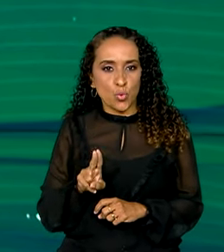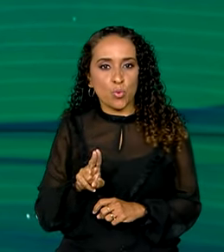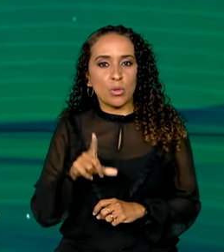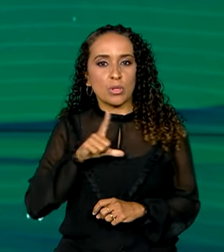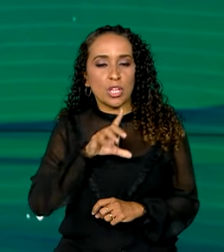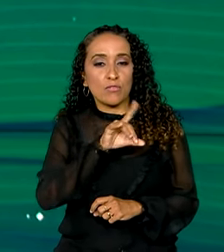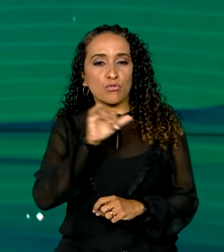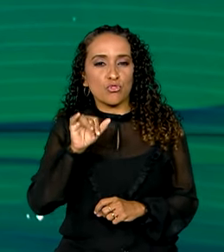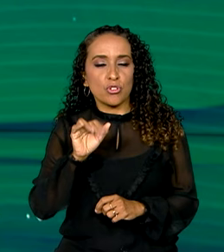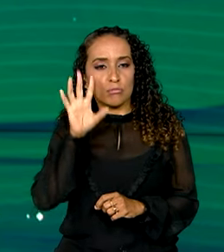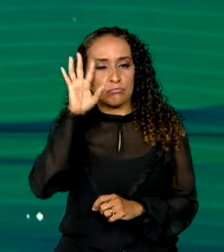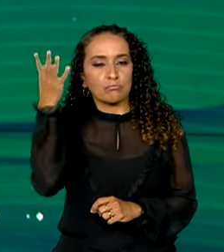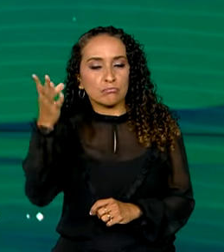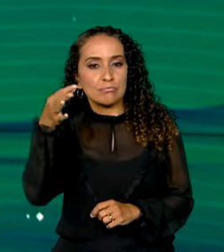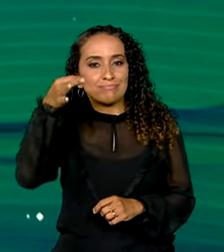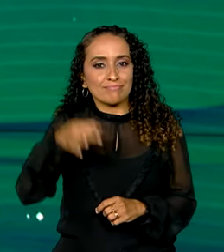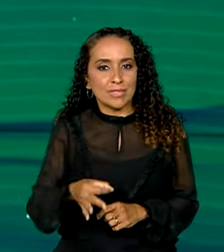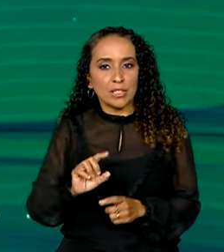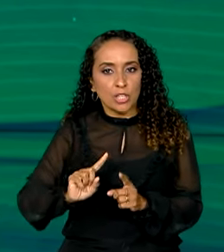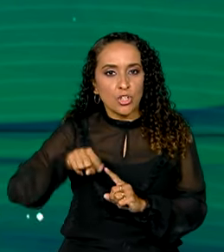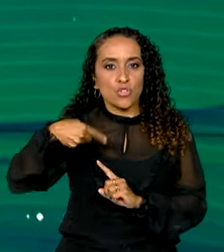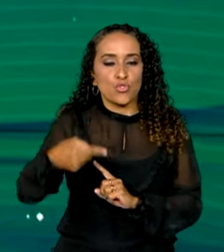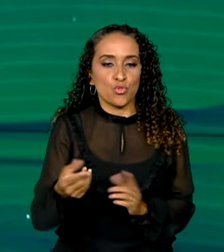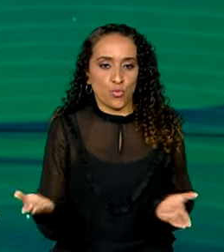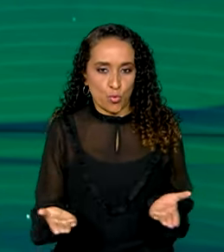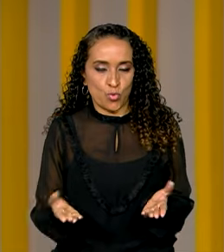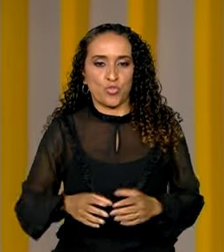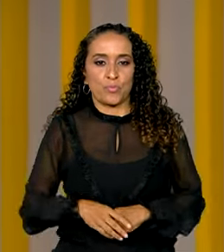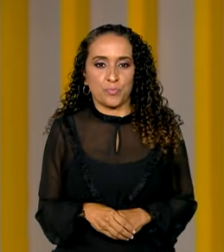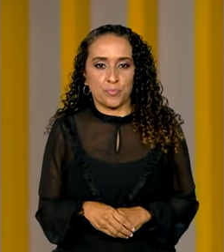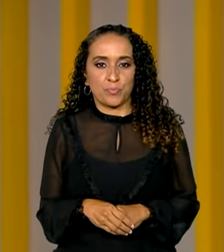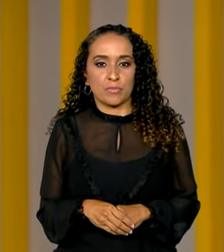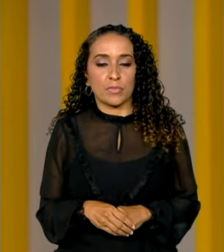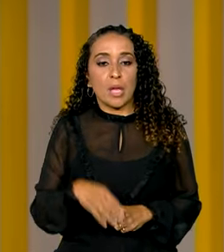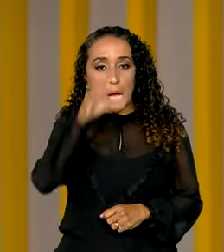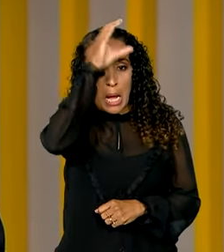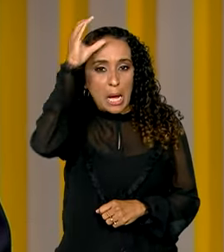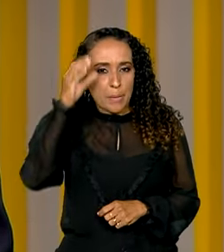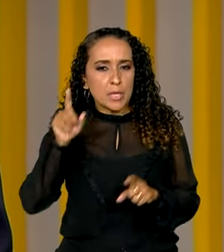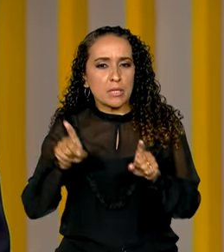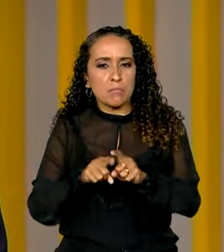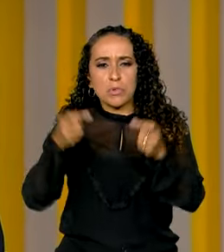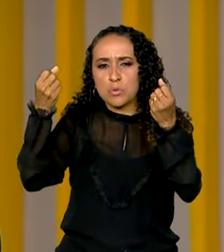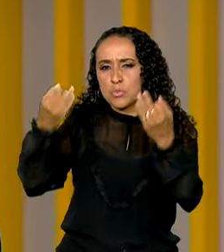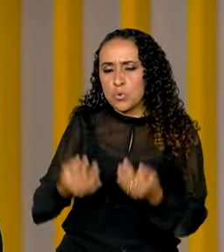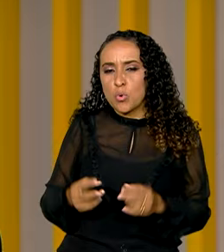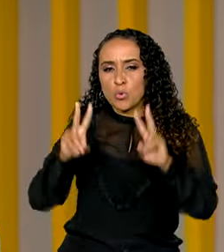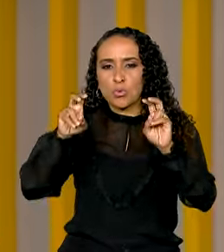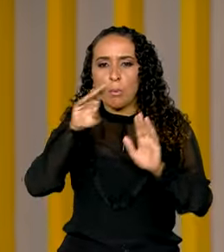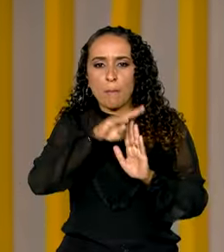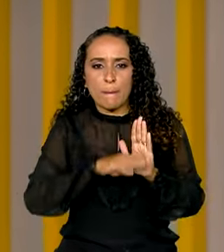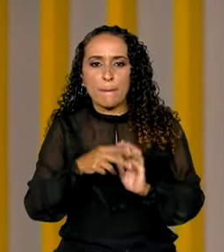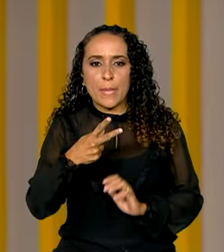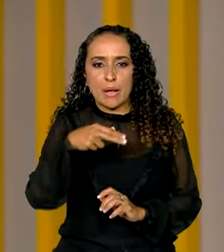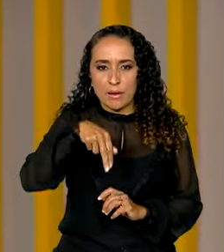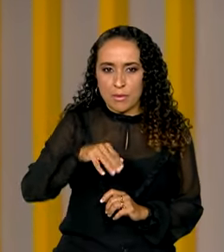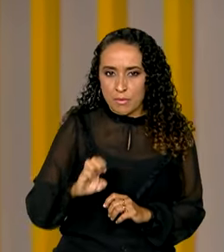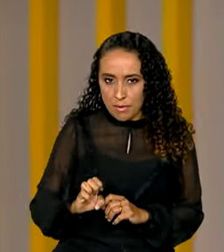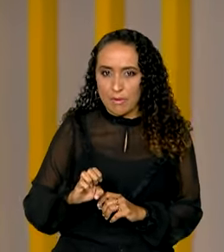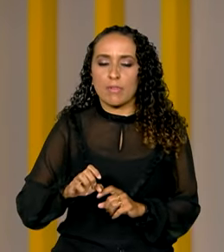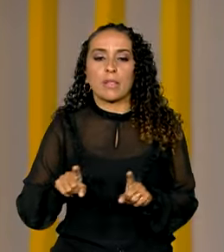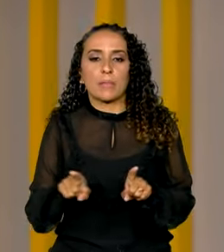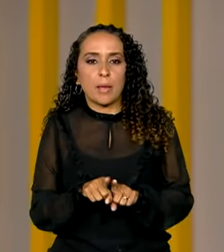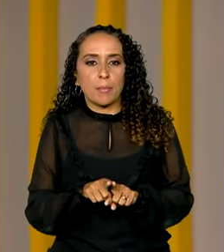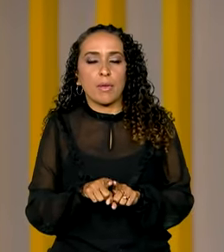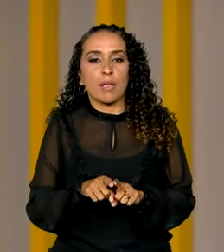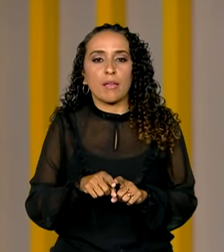a data dos resultados definitivos adiada para hoje. Camilo Santana também falou sobre o novo Plano Nacional de Educação,